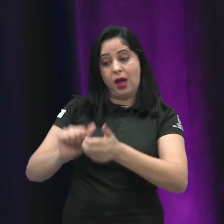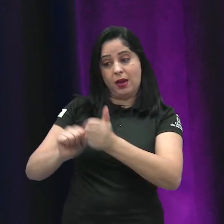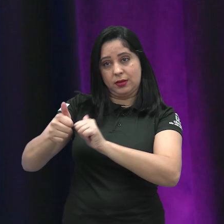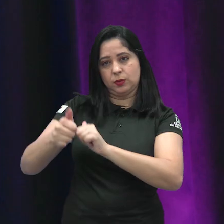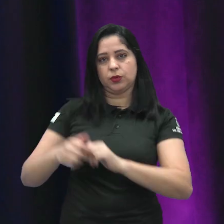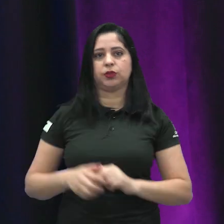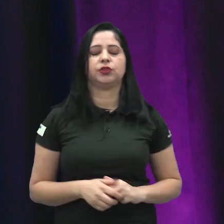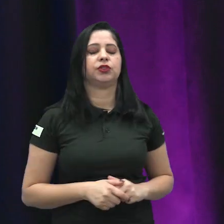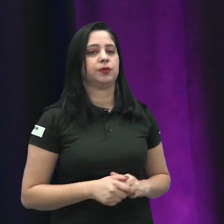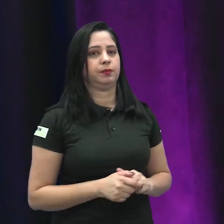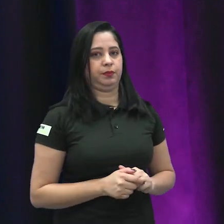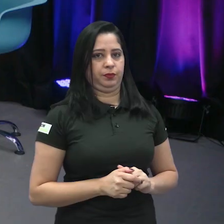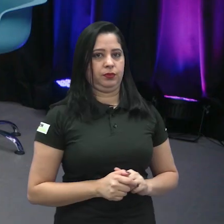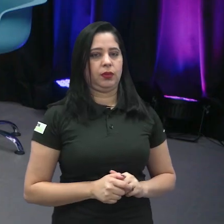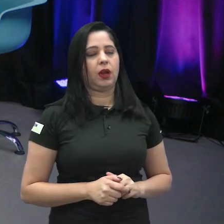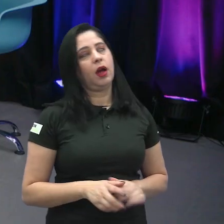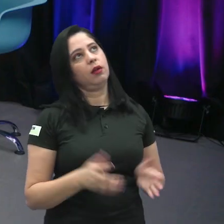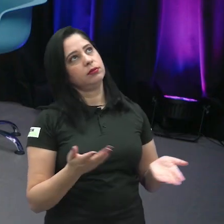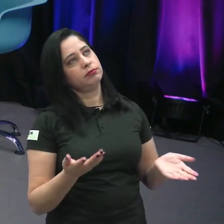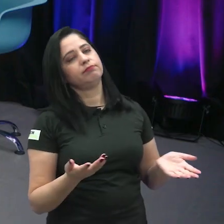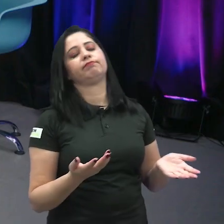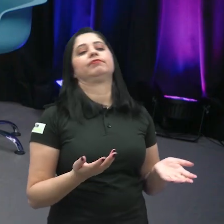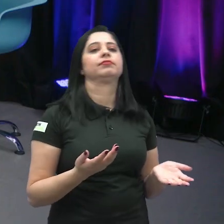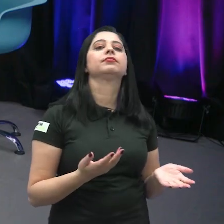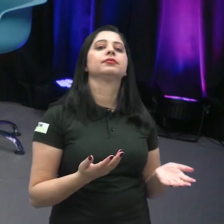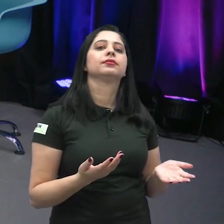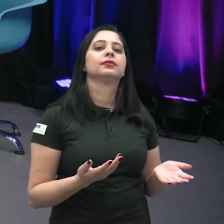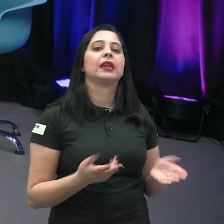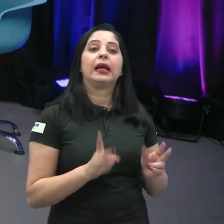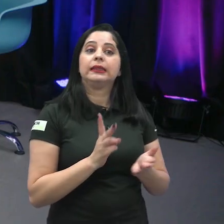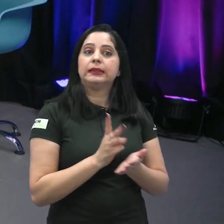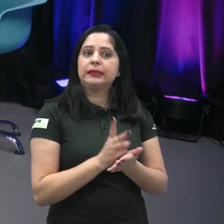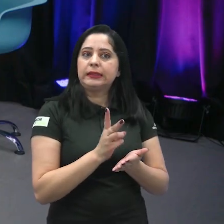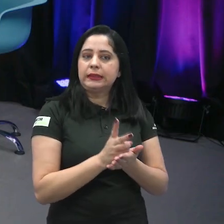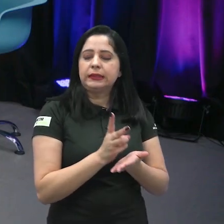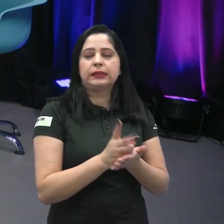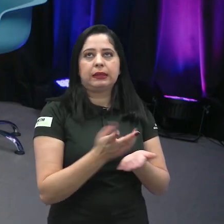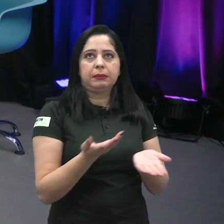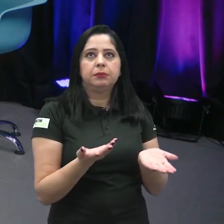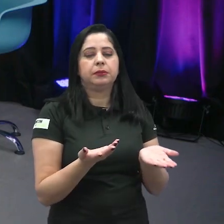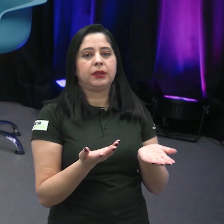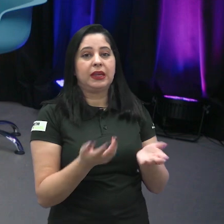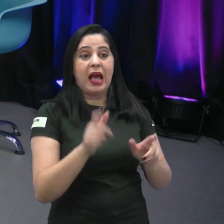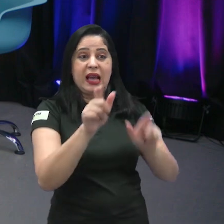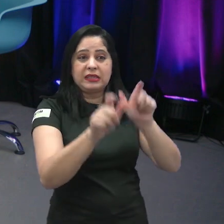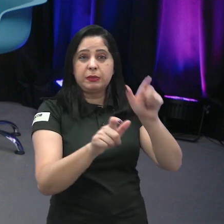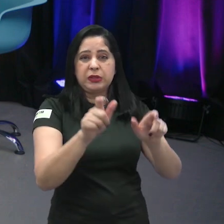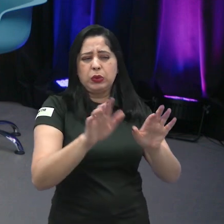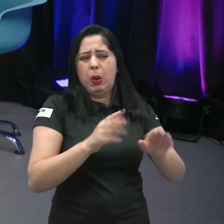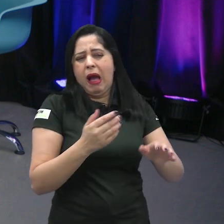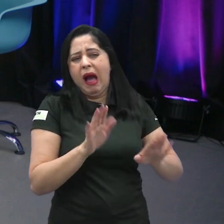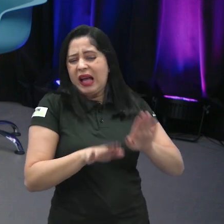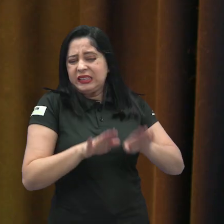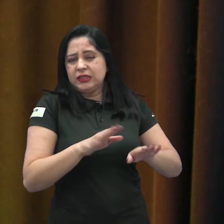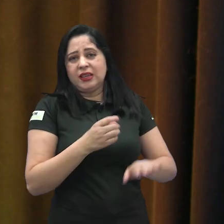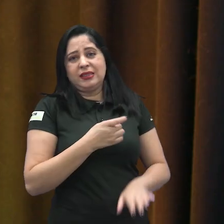física? É muito grande. E sempre as pessoas, às vezes, têm